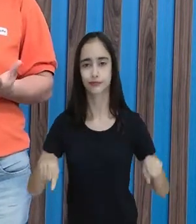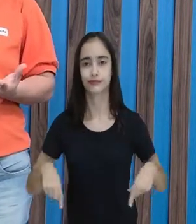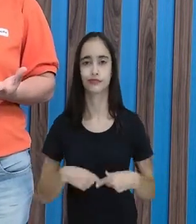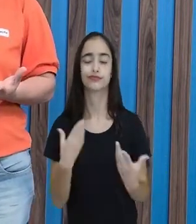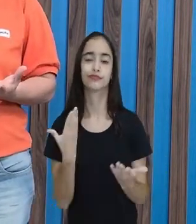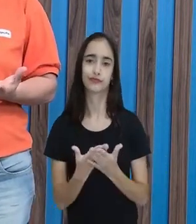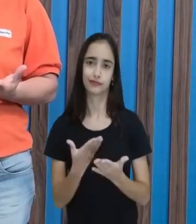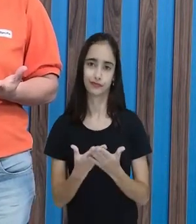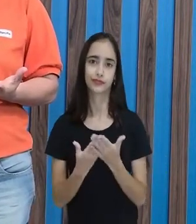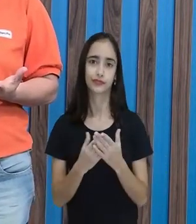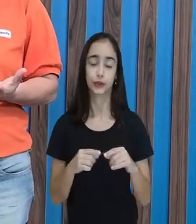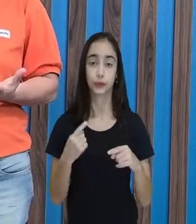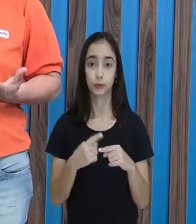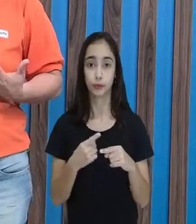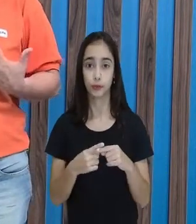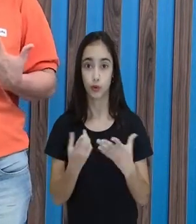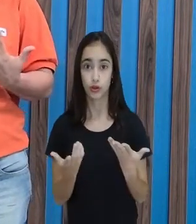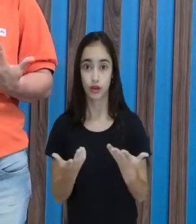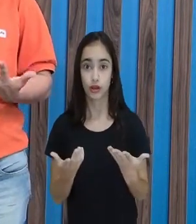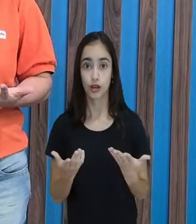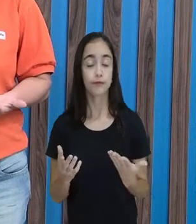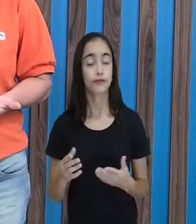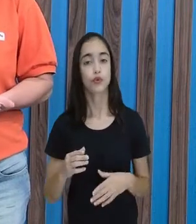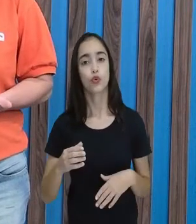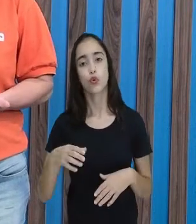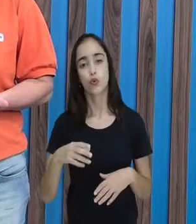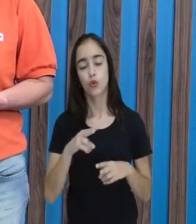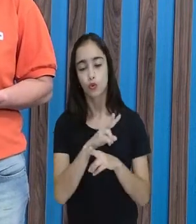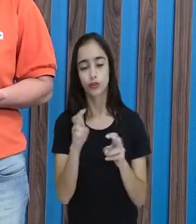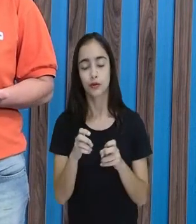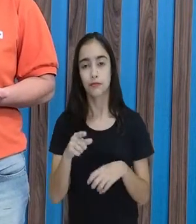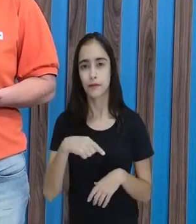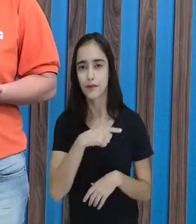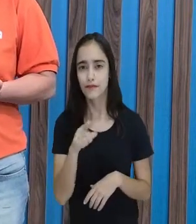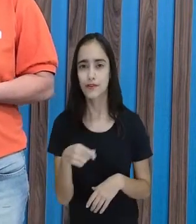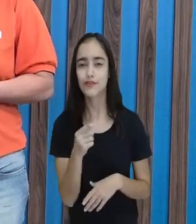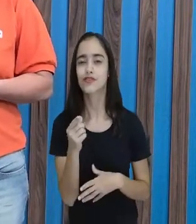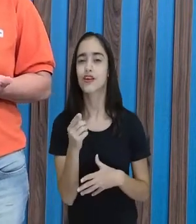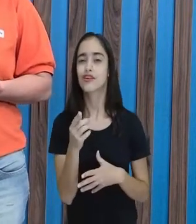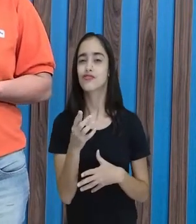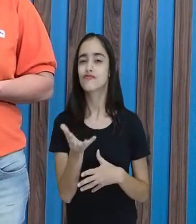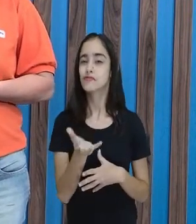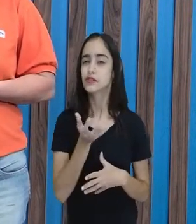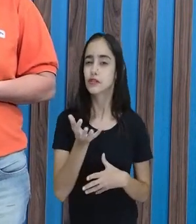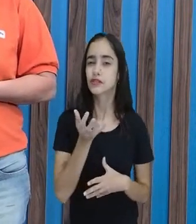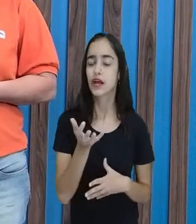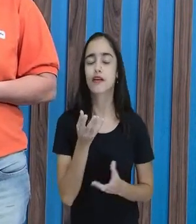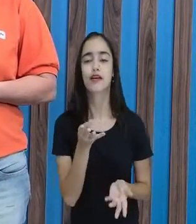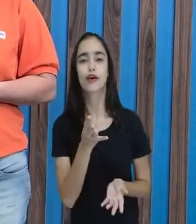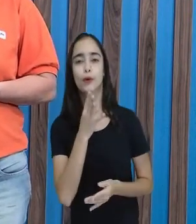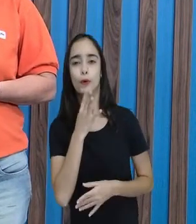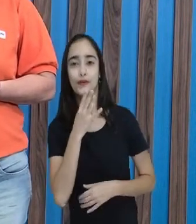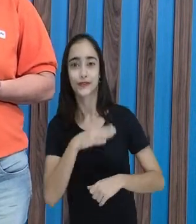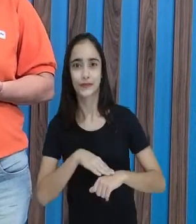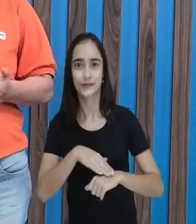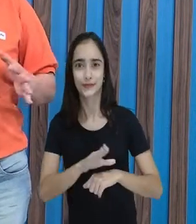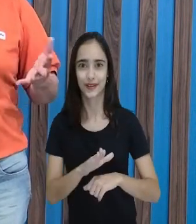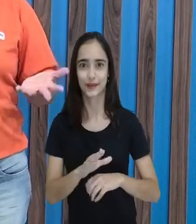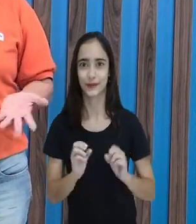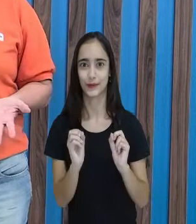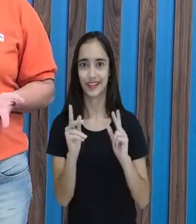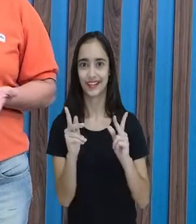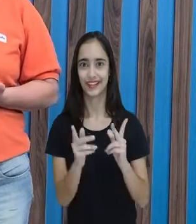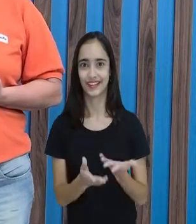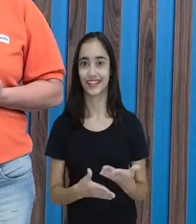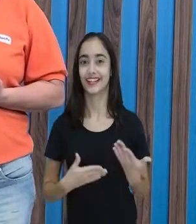uma provocação, né? Para que vocês queiram conhecer mais, né? Considerando o pouco tempo que a gente tem. Então,